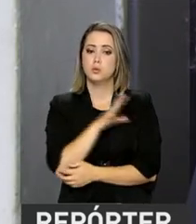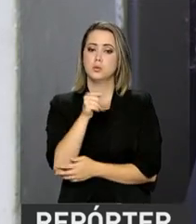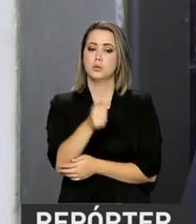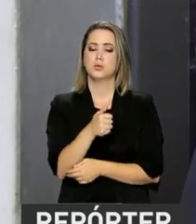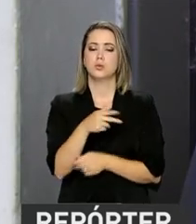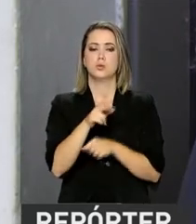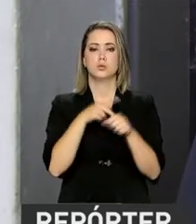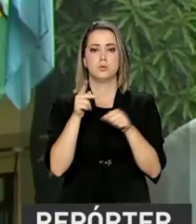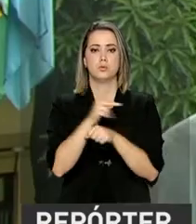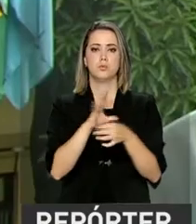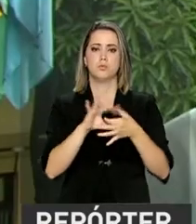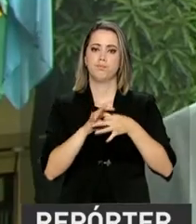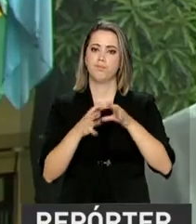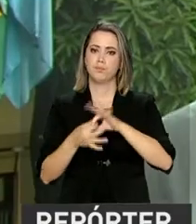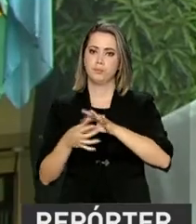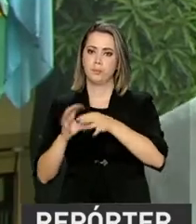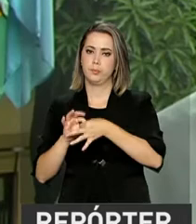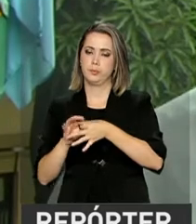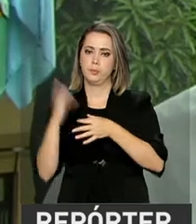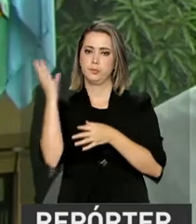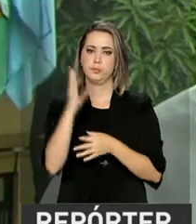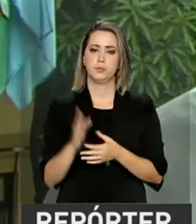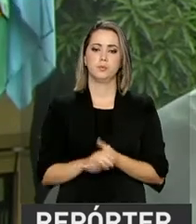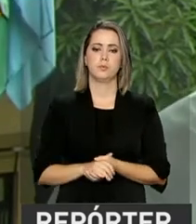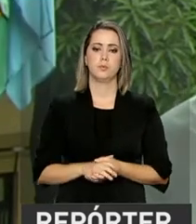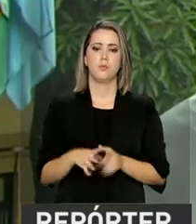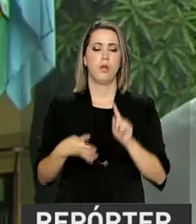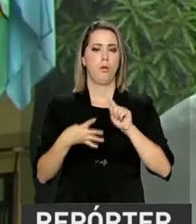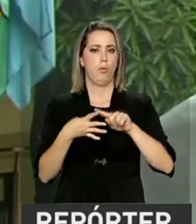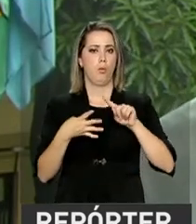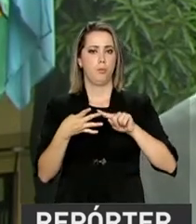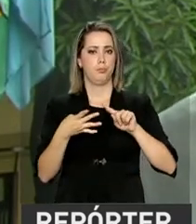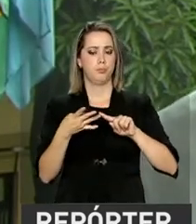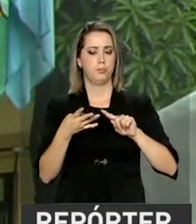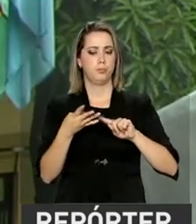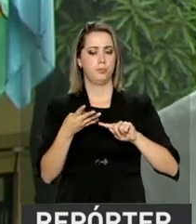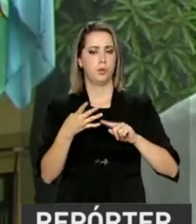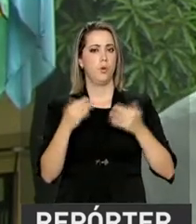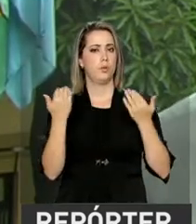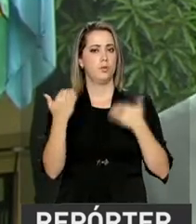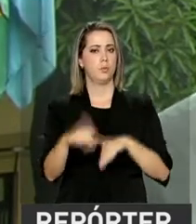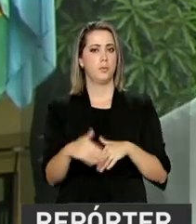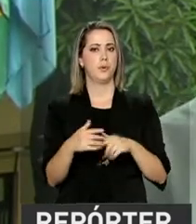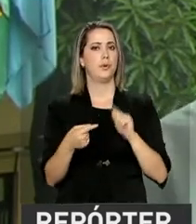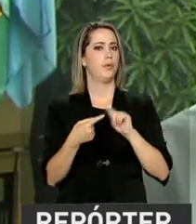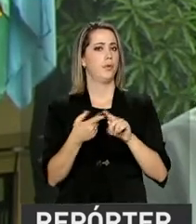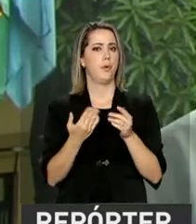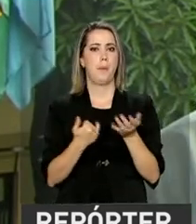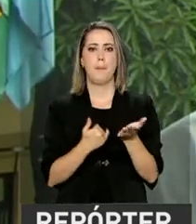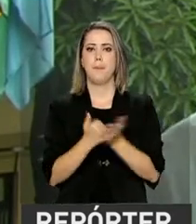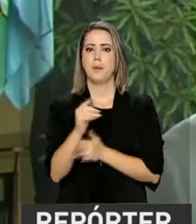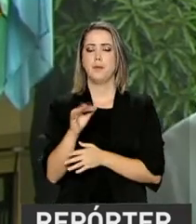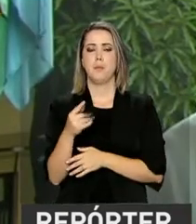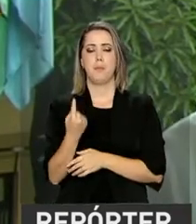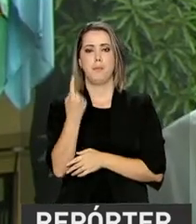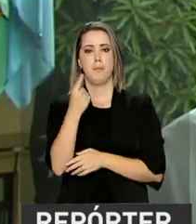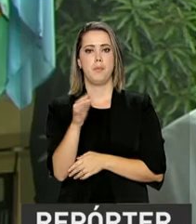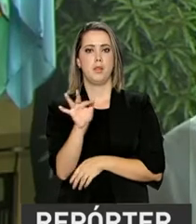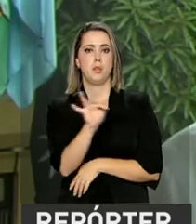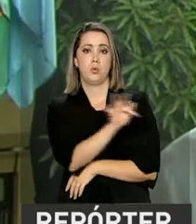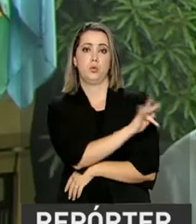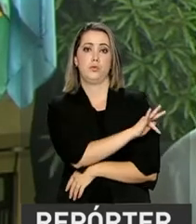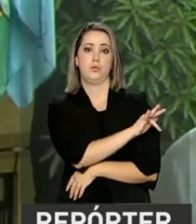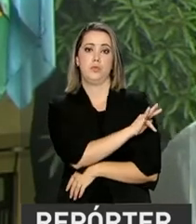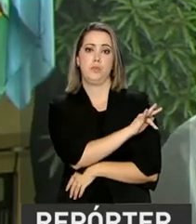Olimpíadas Internacionais. São quatro níveis, de modo a atender desde os alunos do primeiro ano do fundamental até os do último ano do ensino